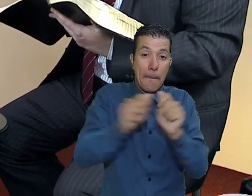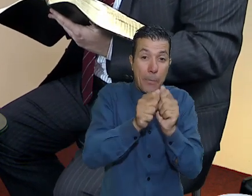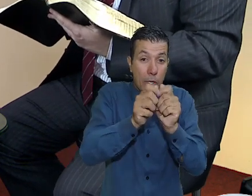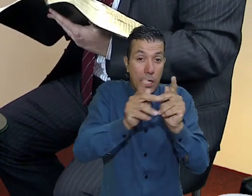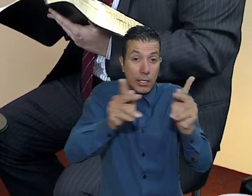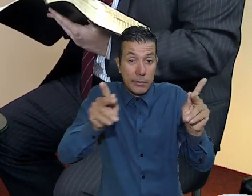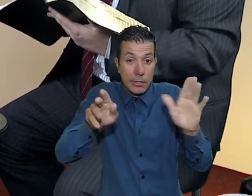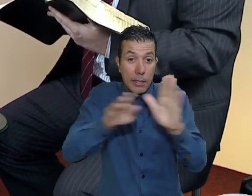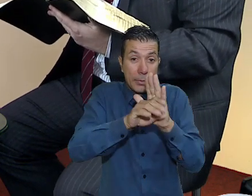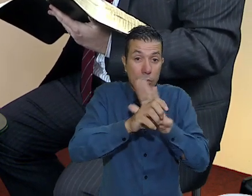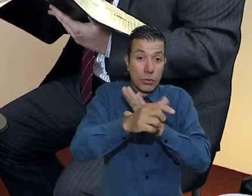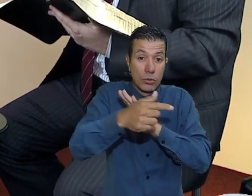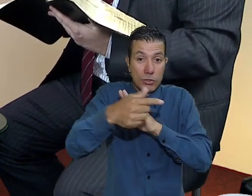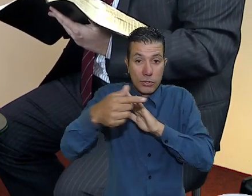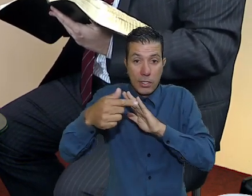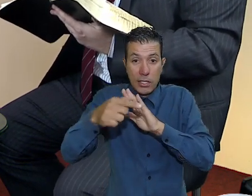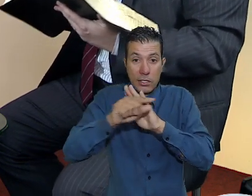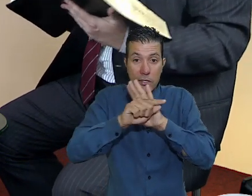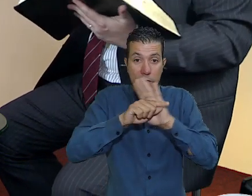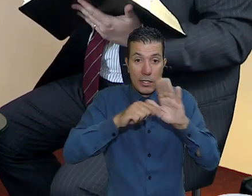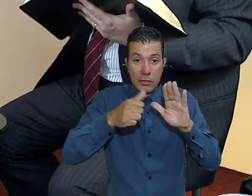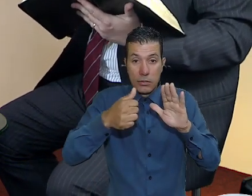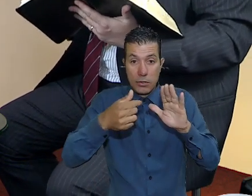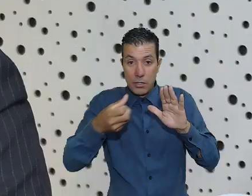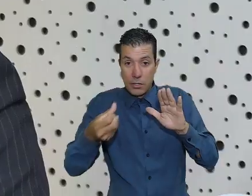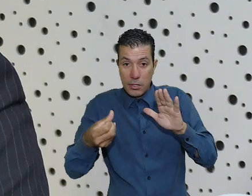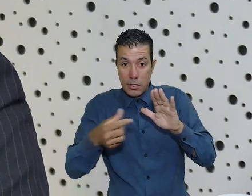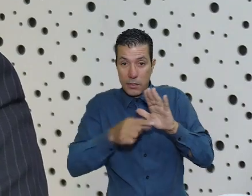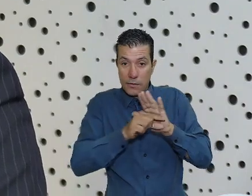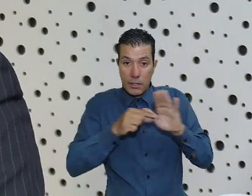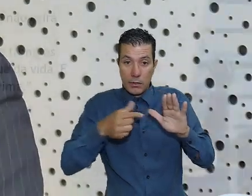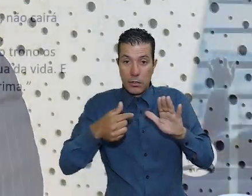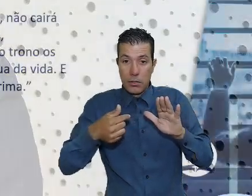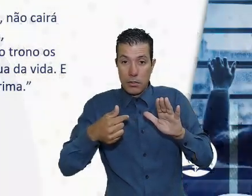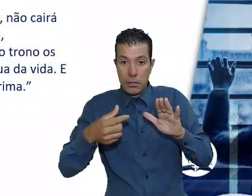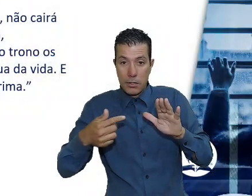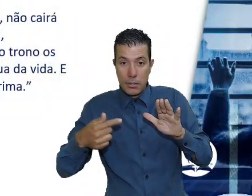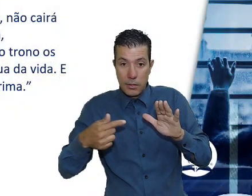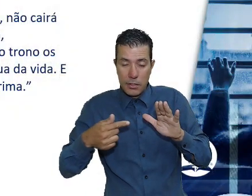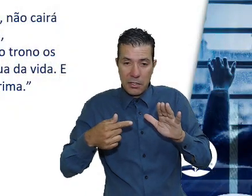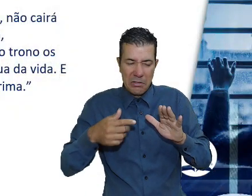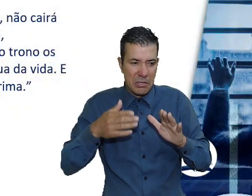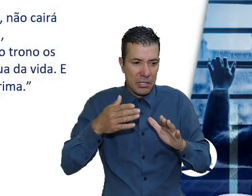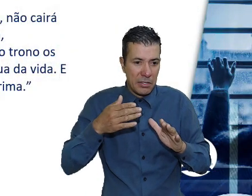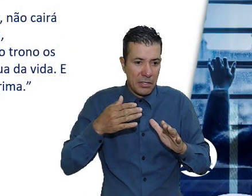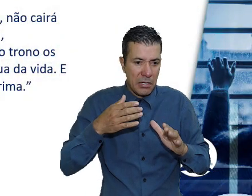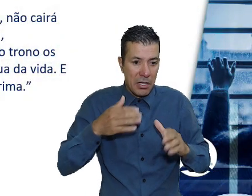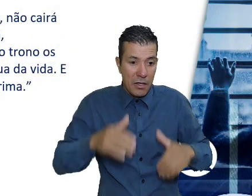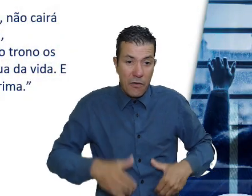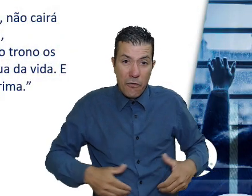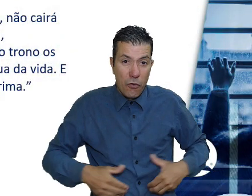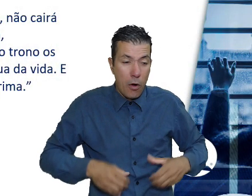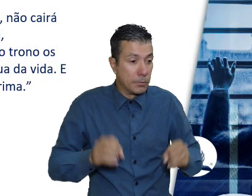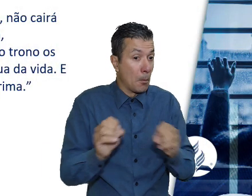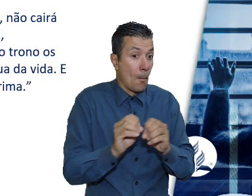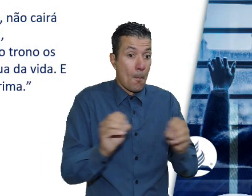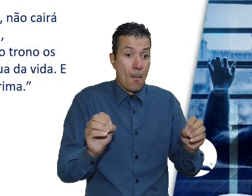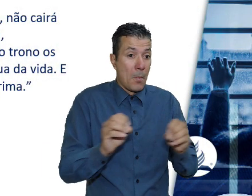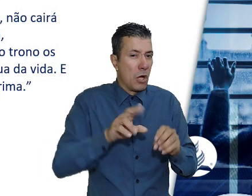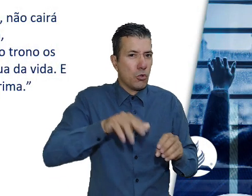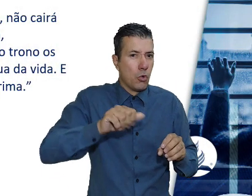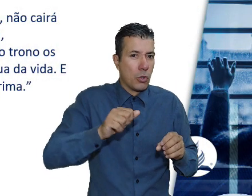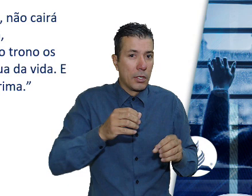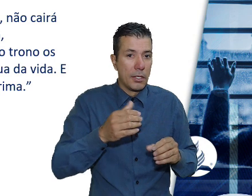Apocalipse capítulo 7, verso 16 e 17. Diz: jamais terão fome, nunca mais